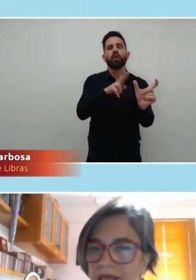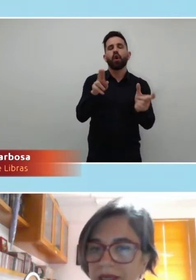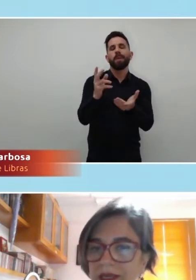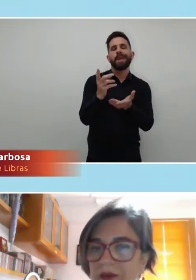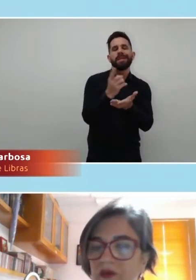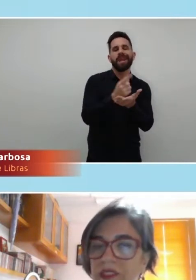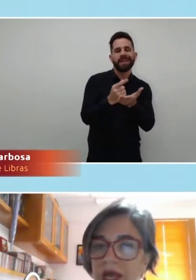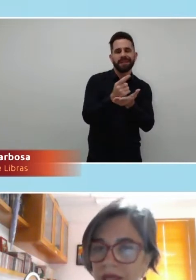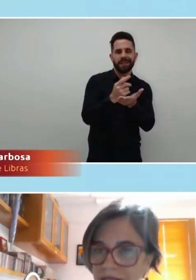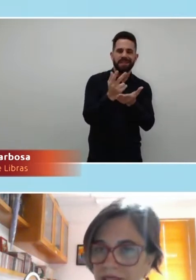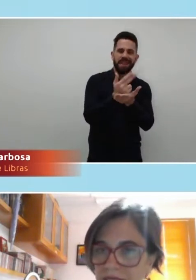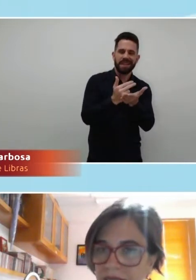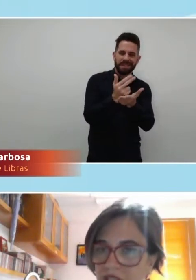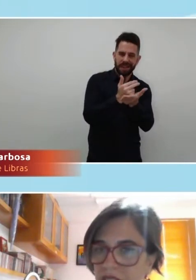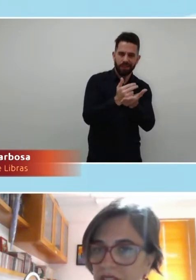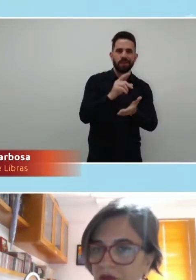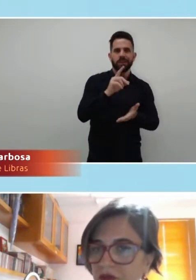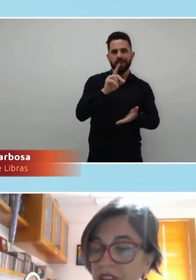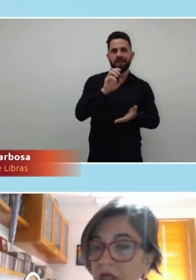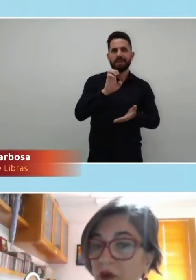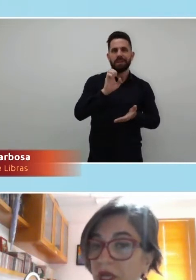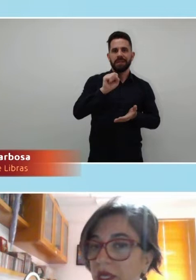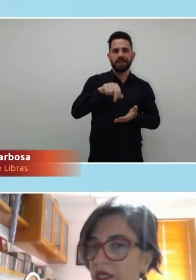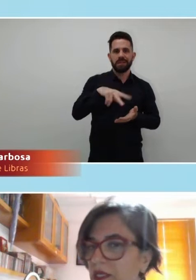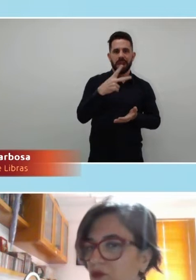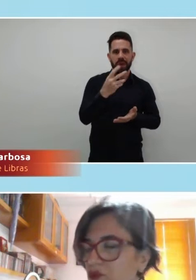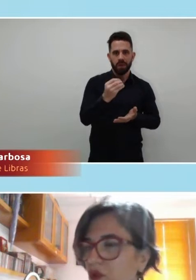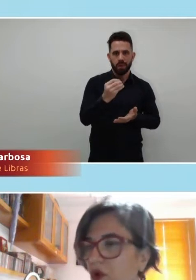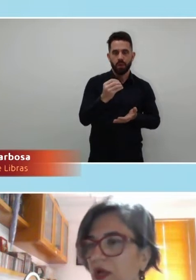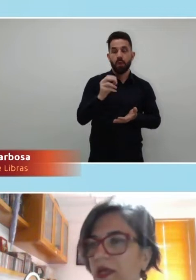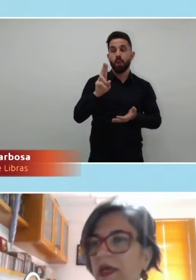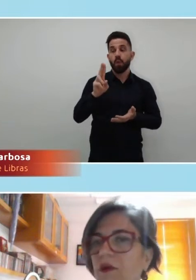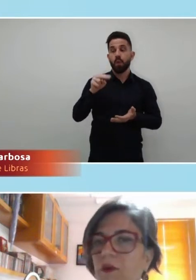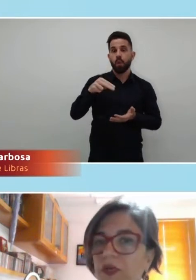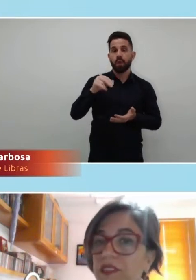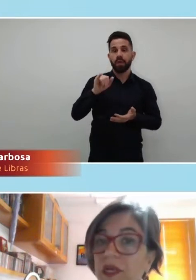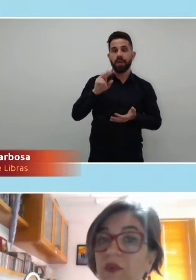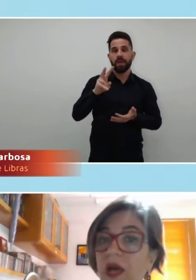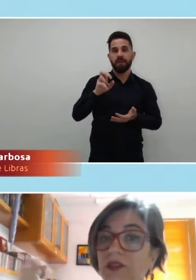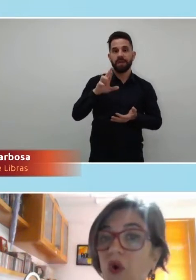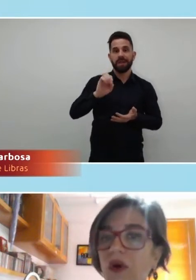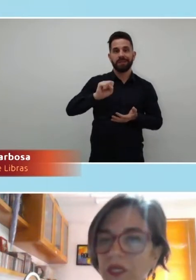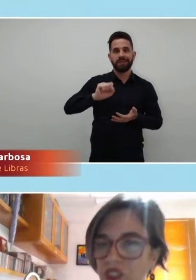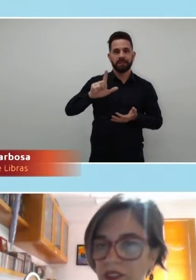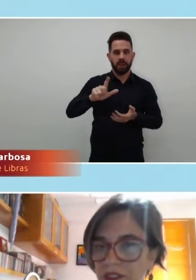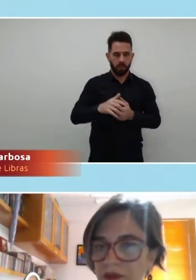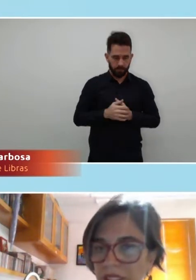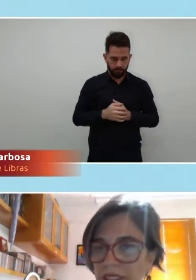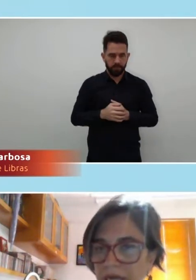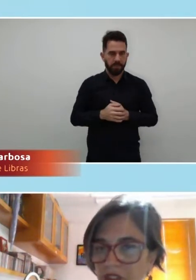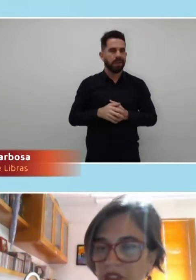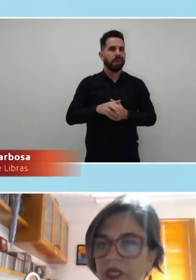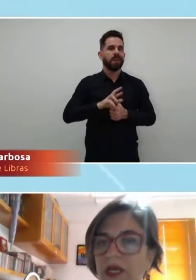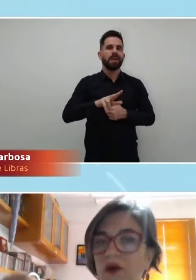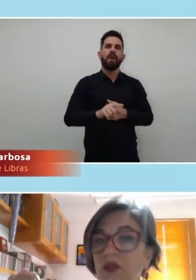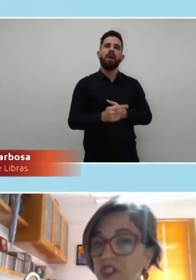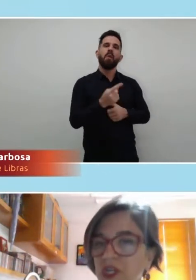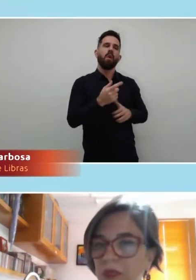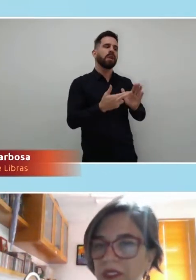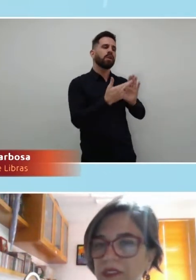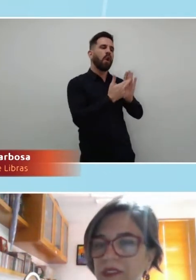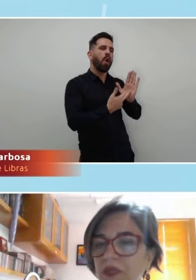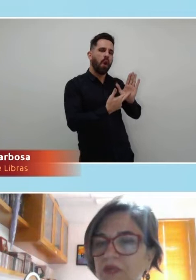aprender a usar essa ideia de desenho universal, e não só, por exemplo, a norma de acessibilidade. O que